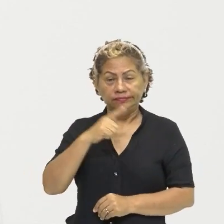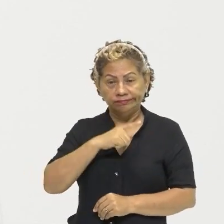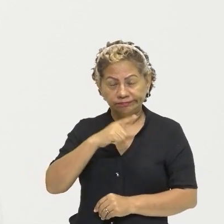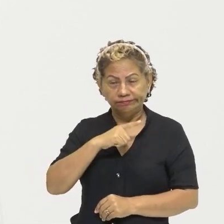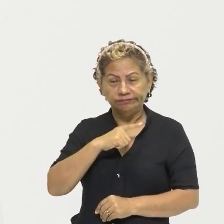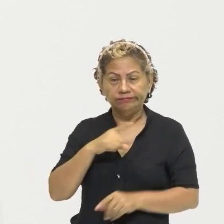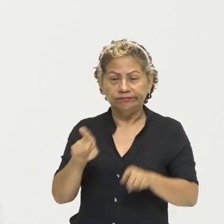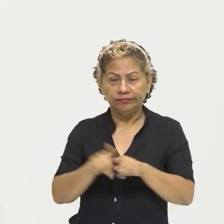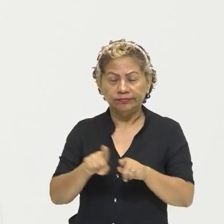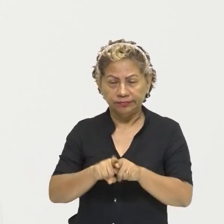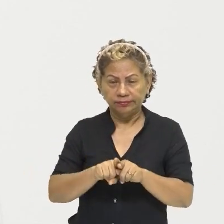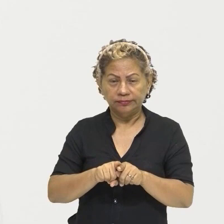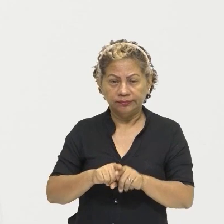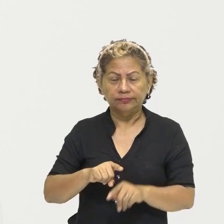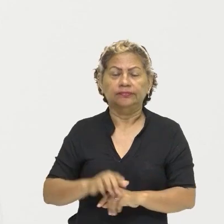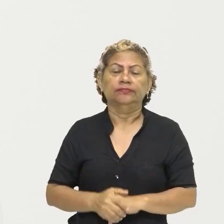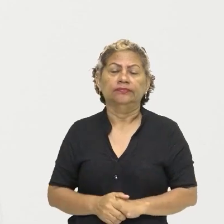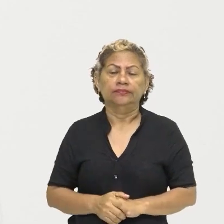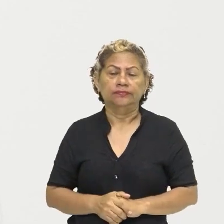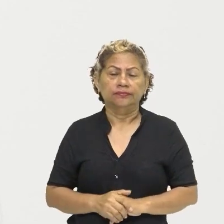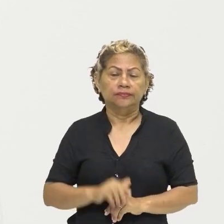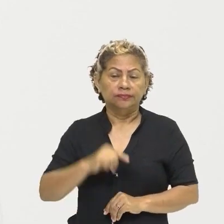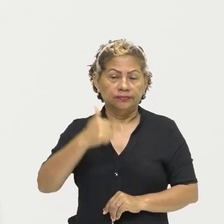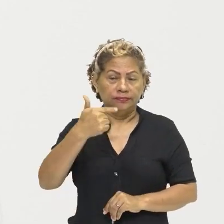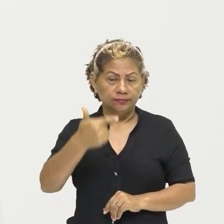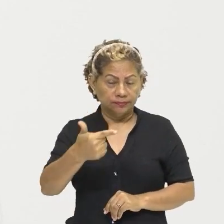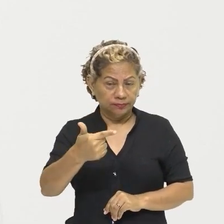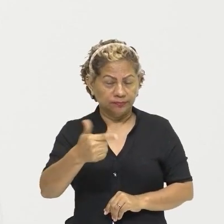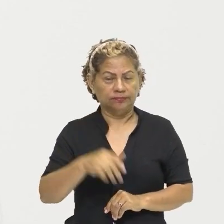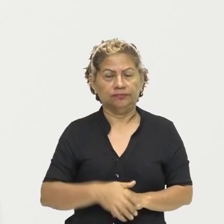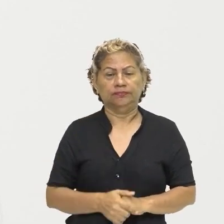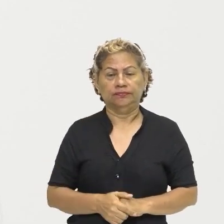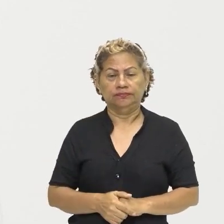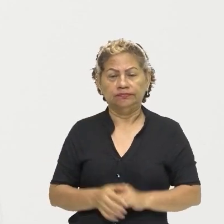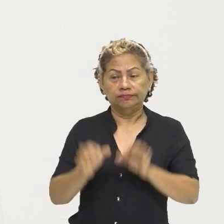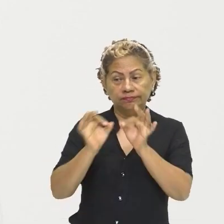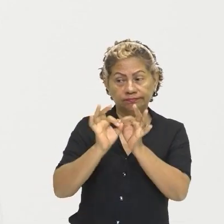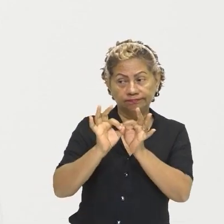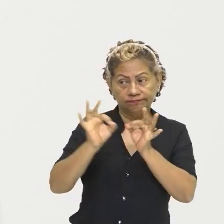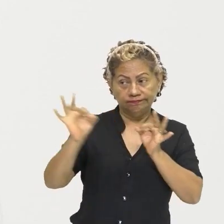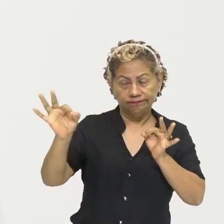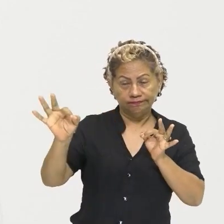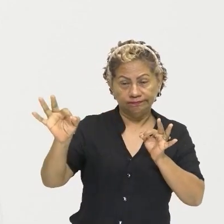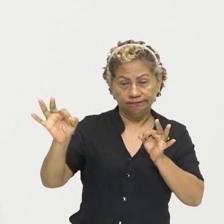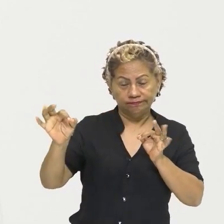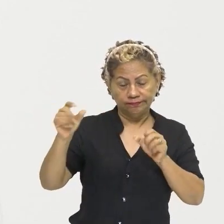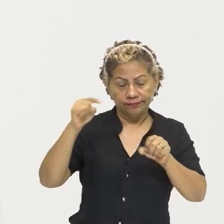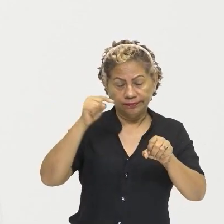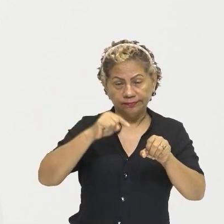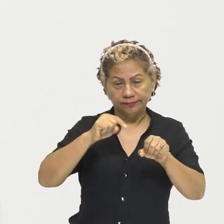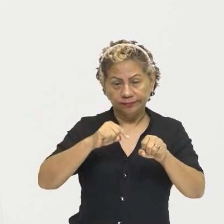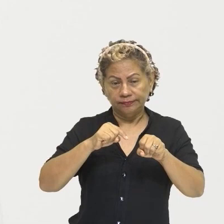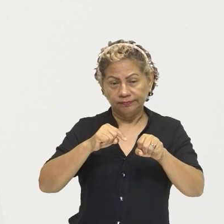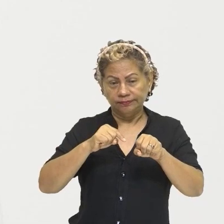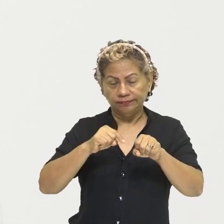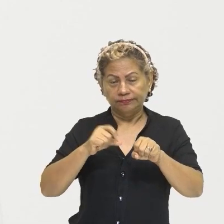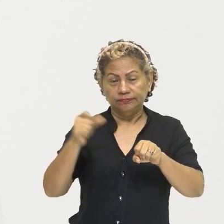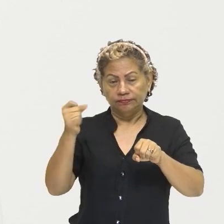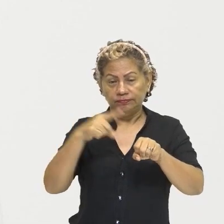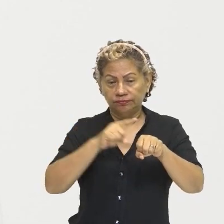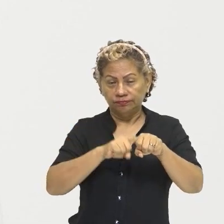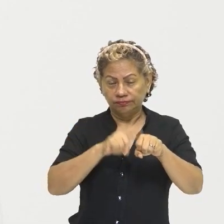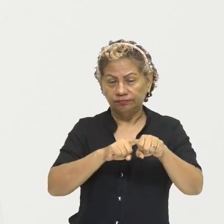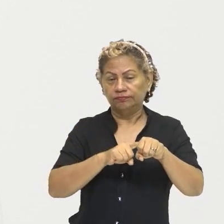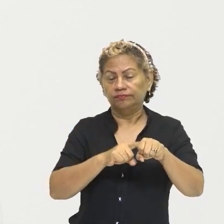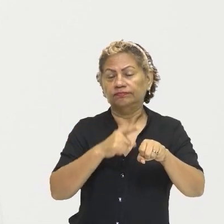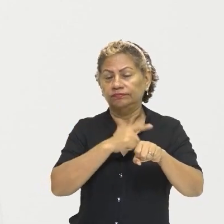cubo de suas distâncias médias do Sol é igual a uma constante K, que é